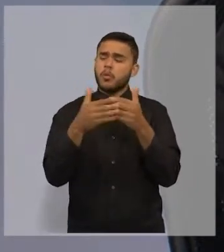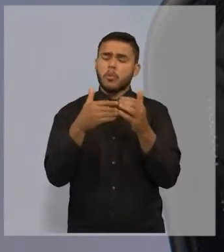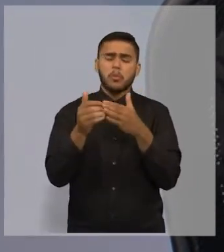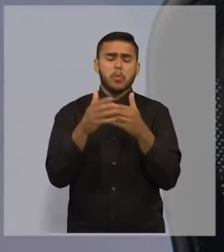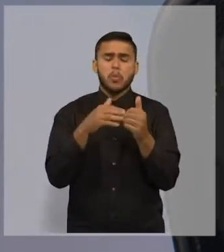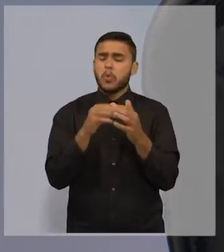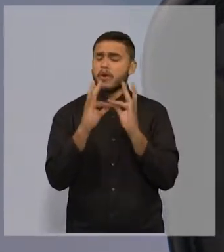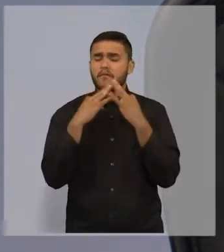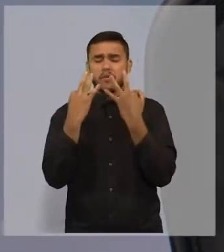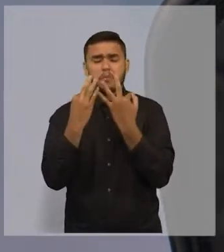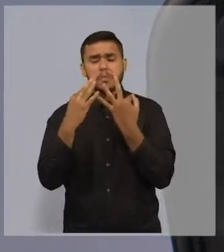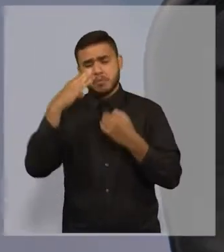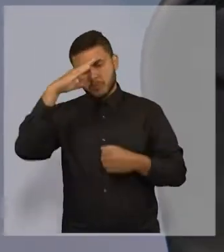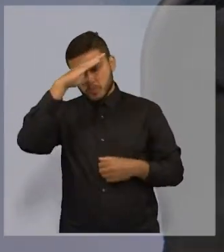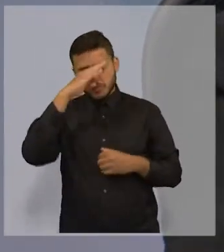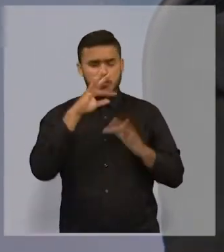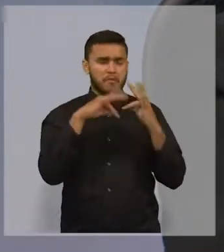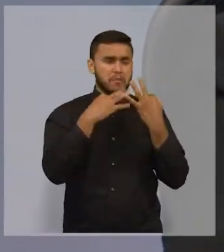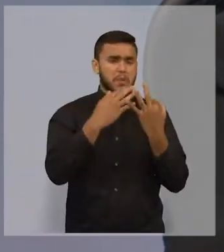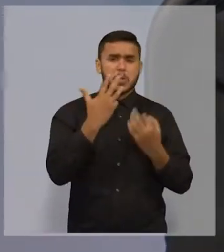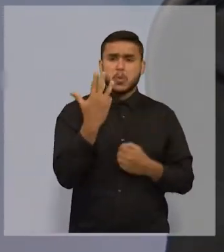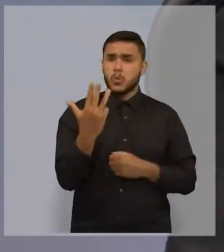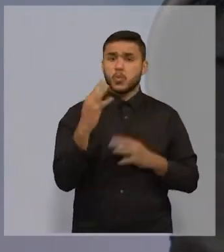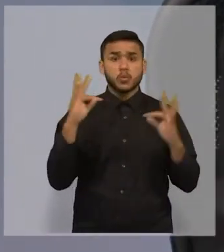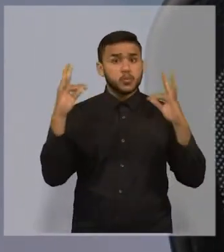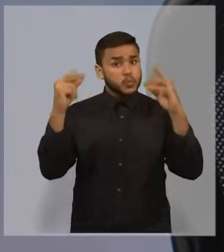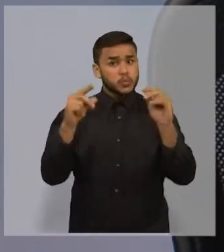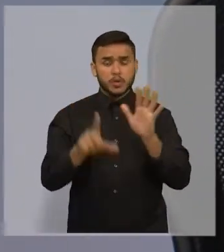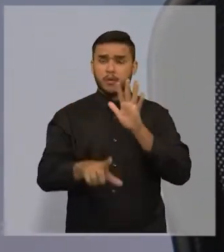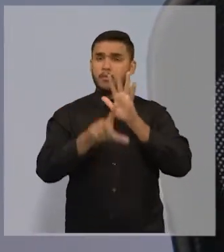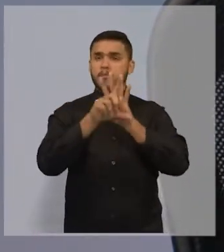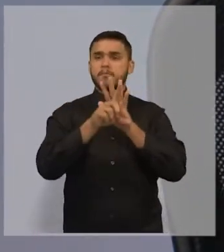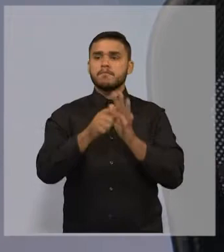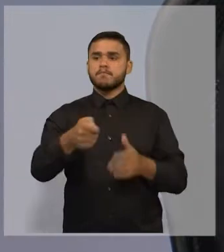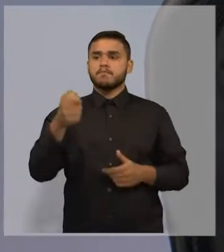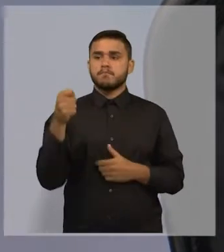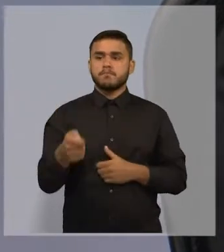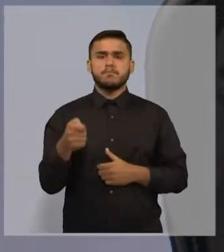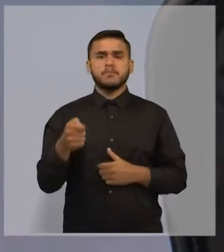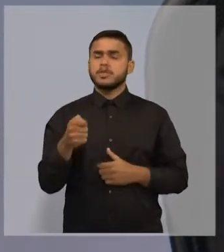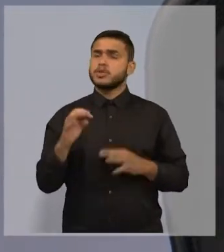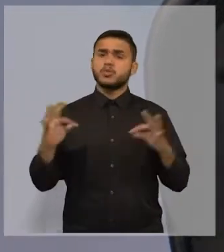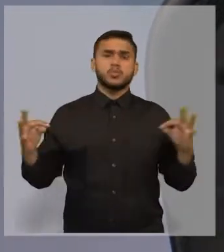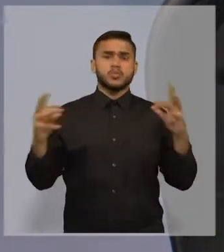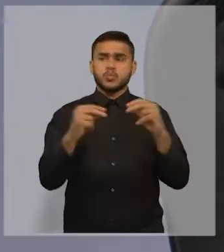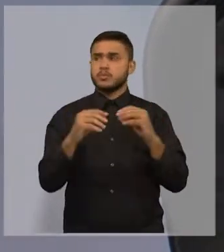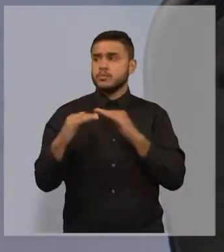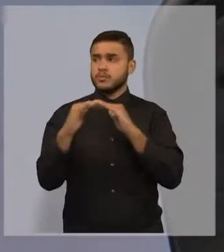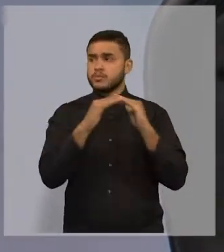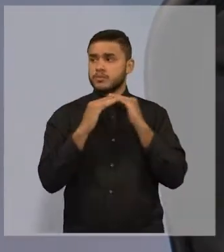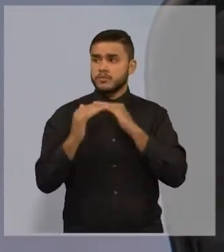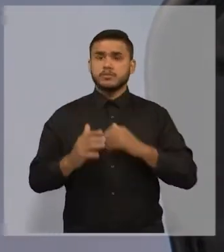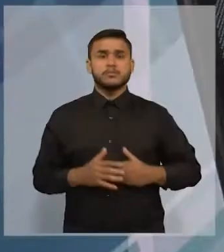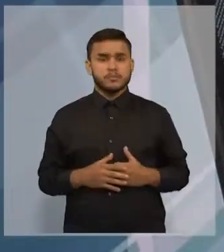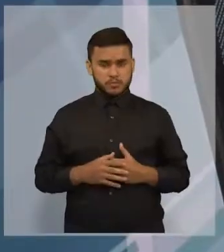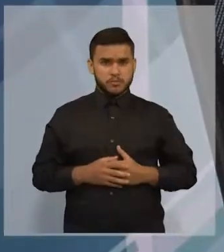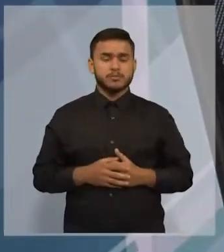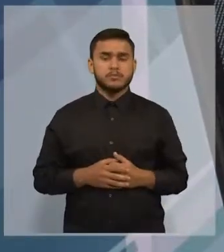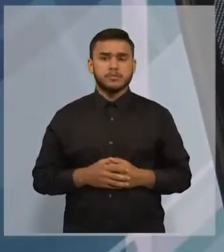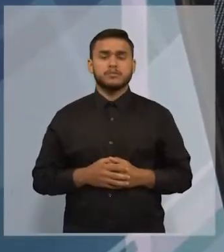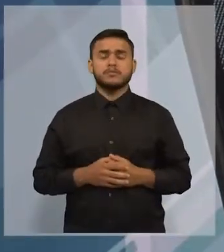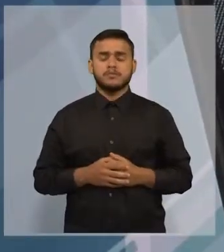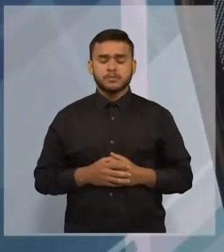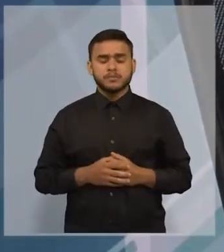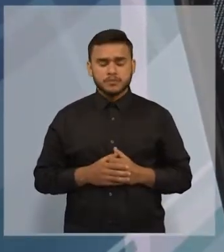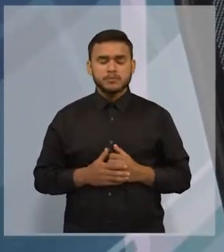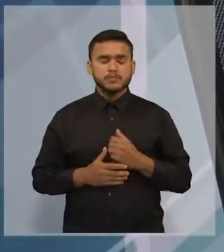impessoalidade e o respeito ao dinheiro público. Seja filho de Bolsonaro, de Lula, de quem quer que seja. Para todos, a lei deve ser aplicada de forma genérica